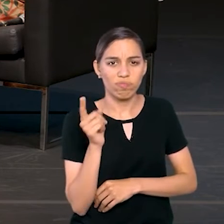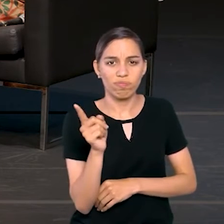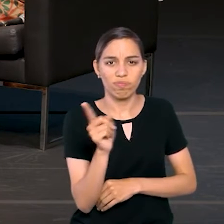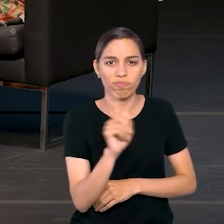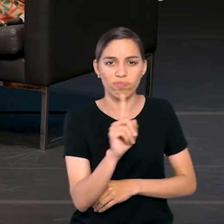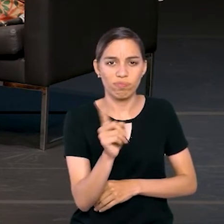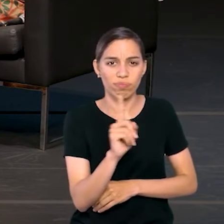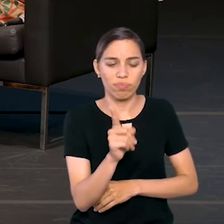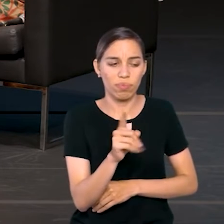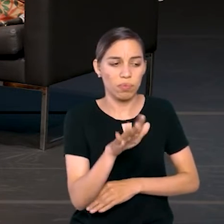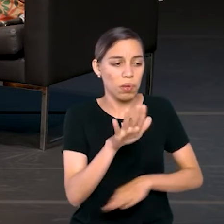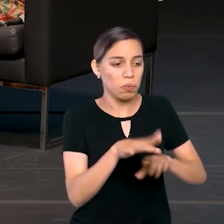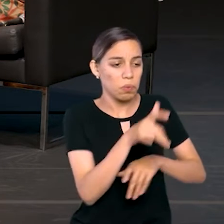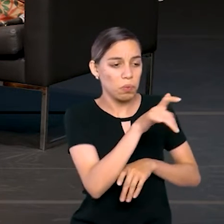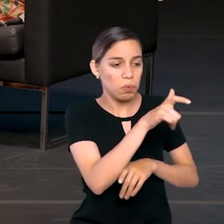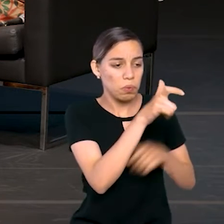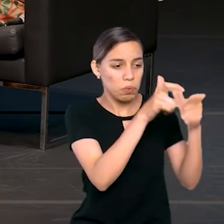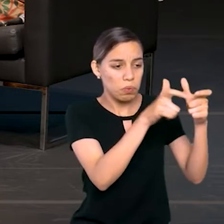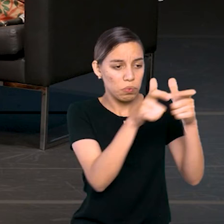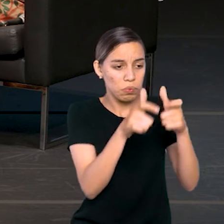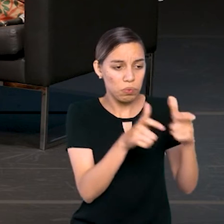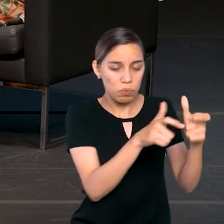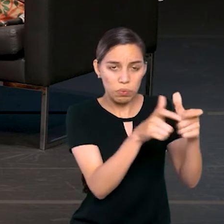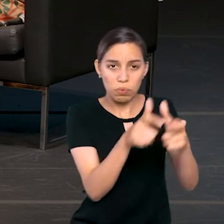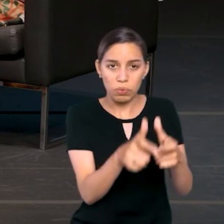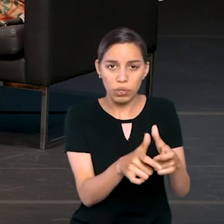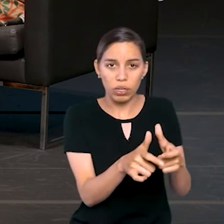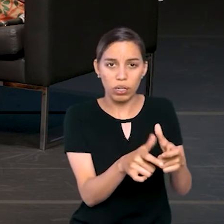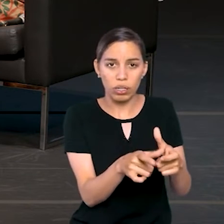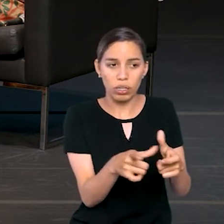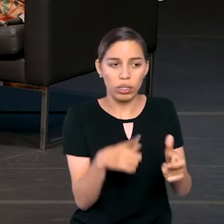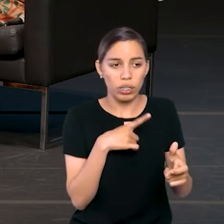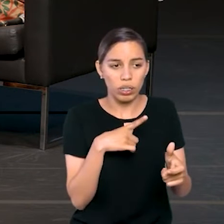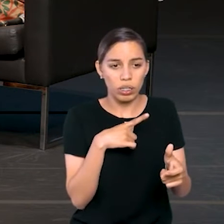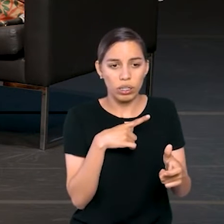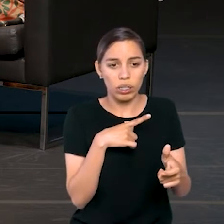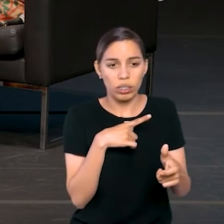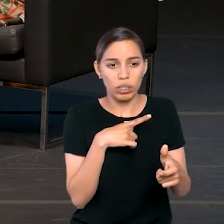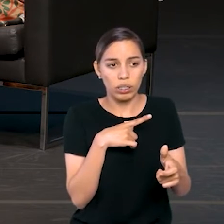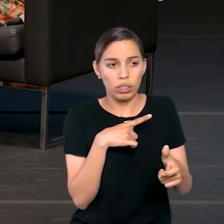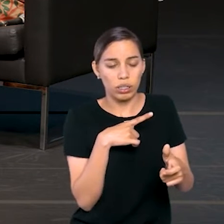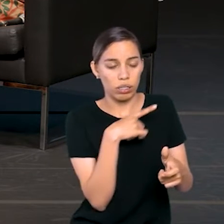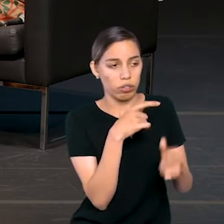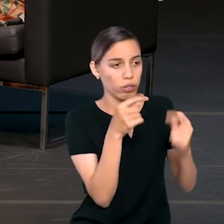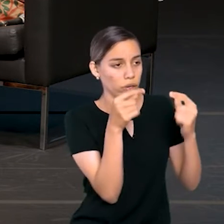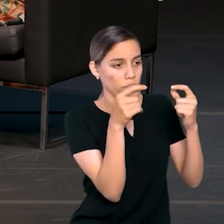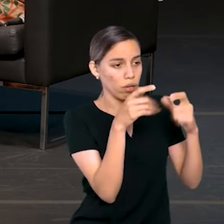Em alguns espaços onde nós temos grandes contingente humano,